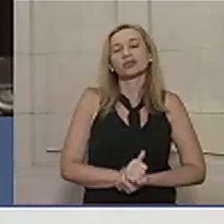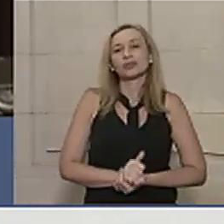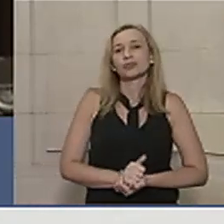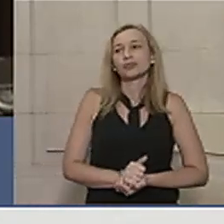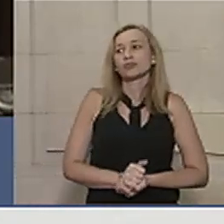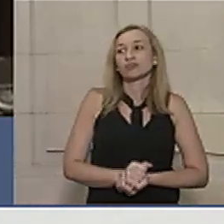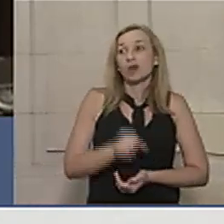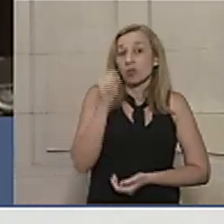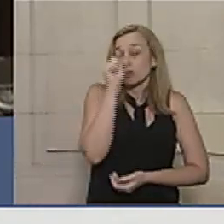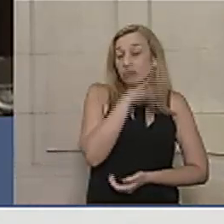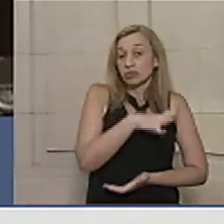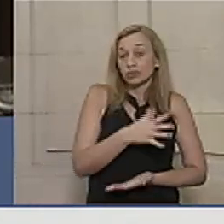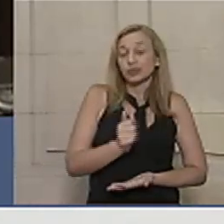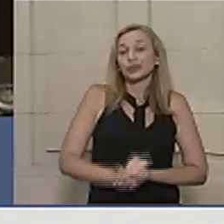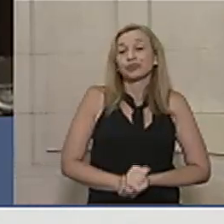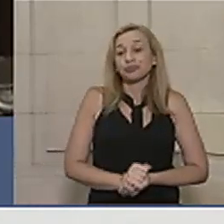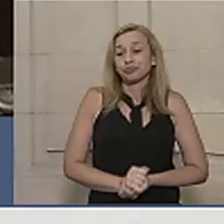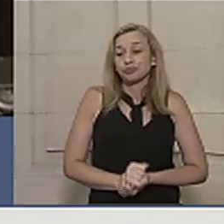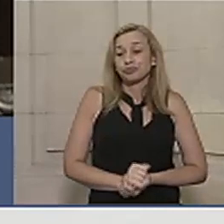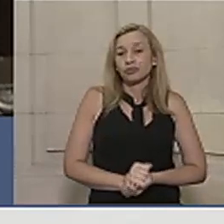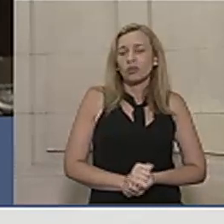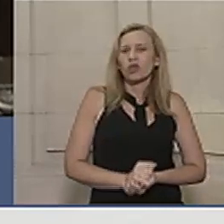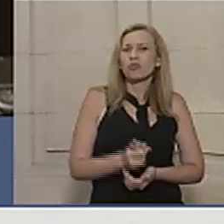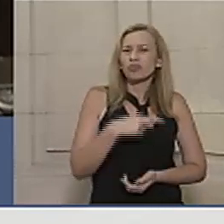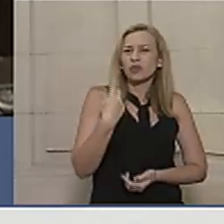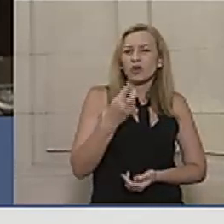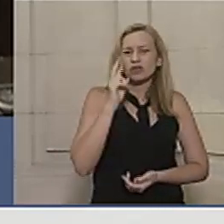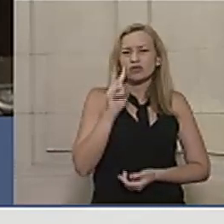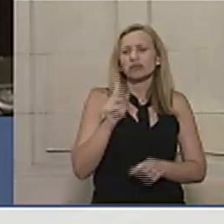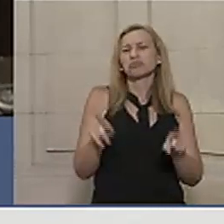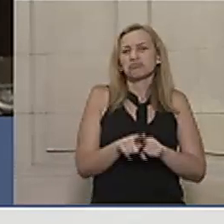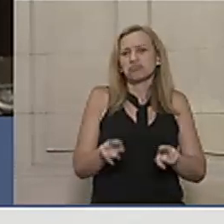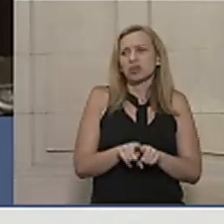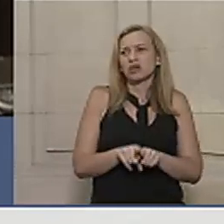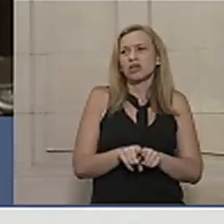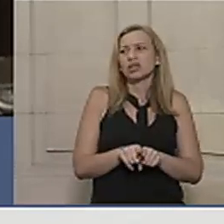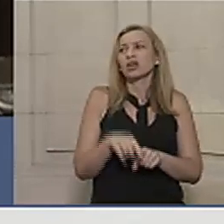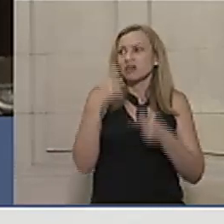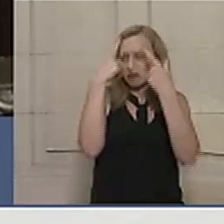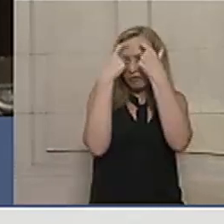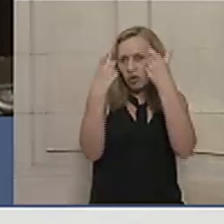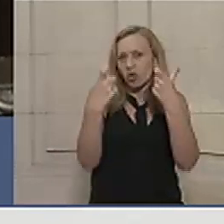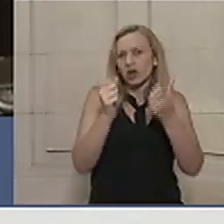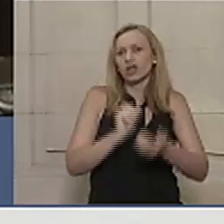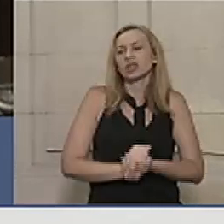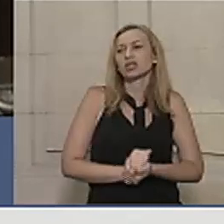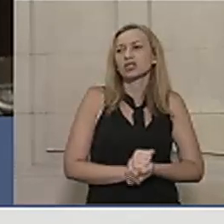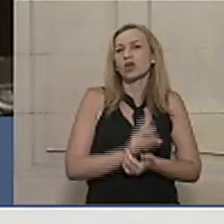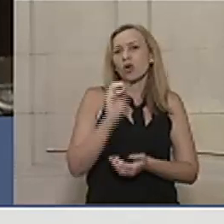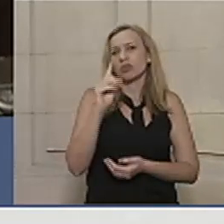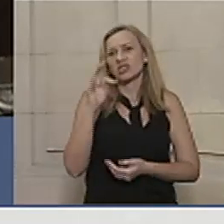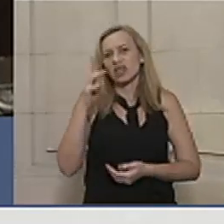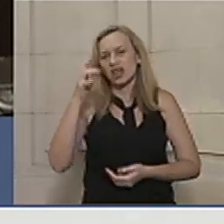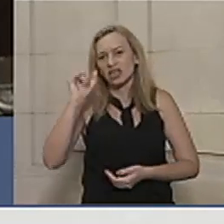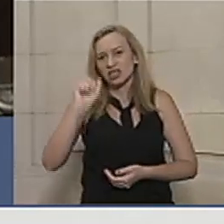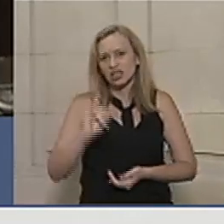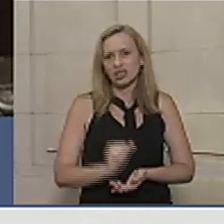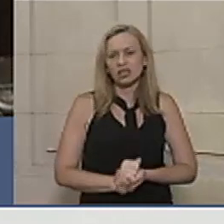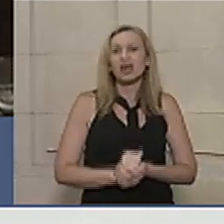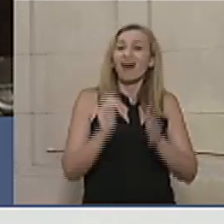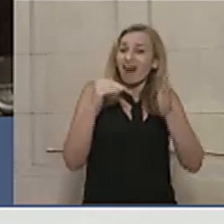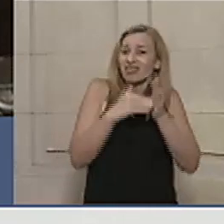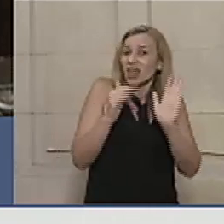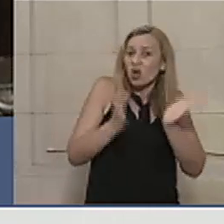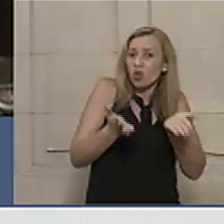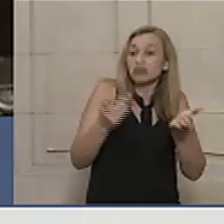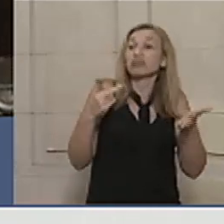é um absurdo. A gente se depara também com violências obstétricas que até